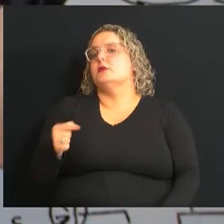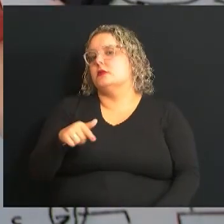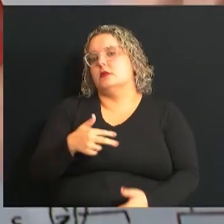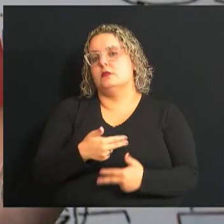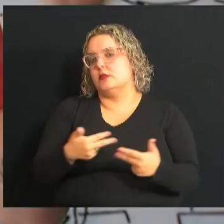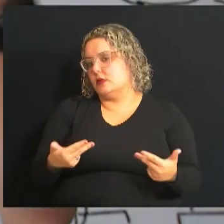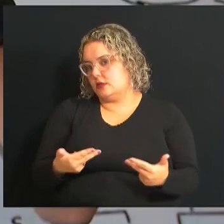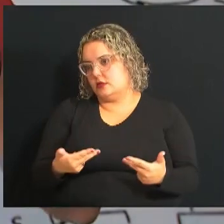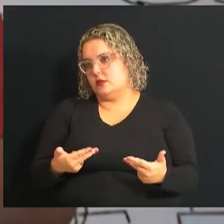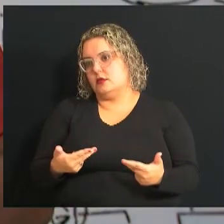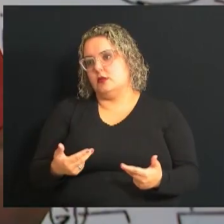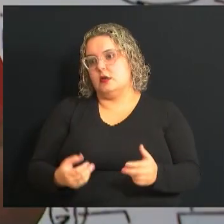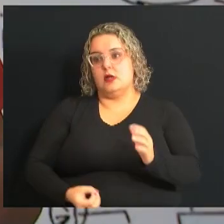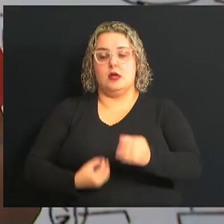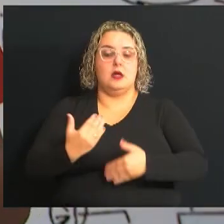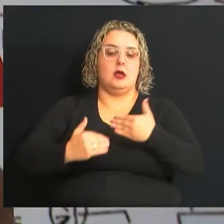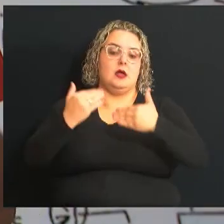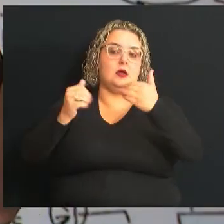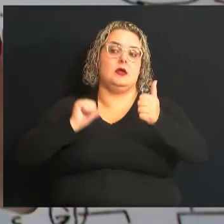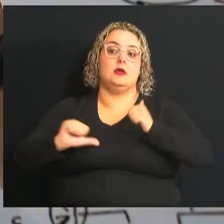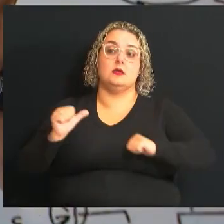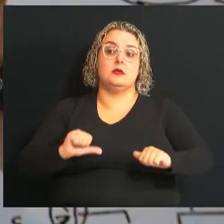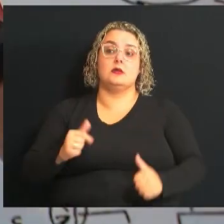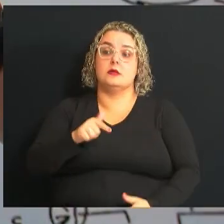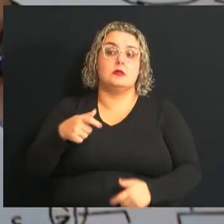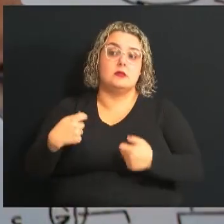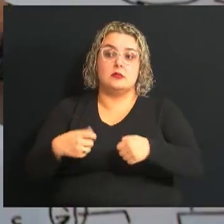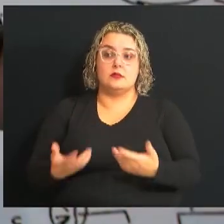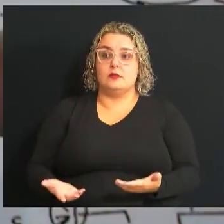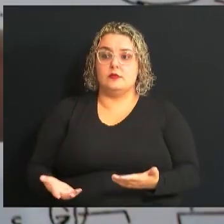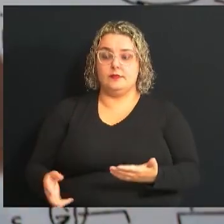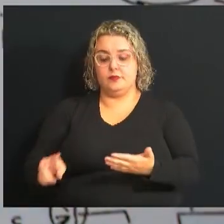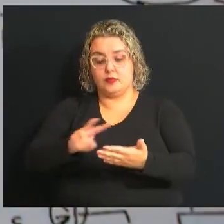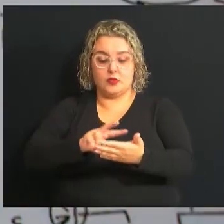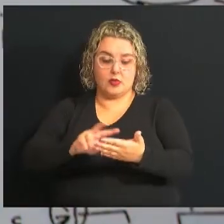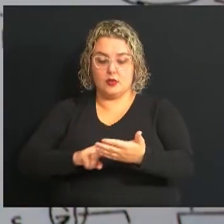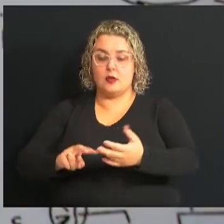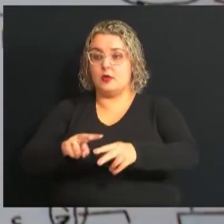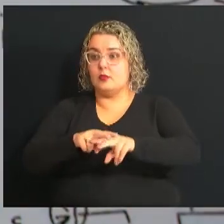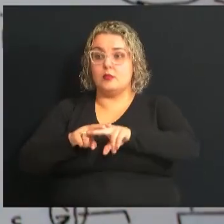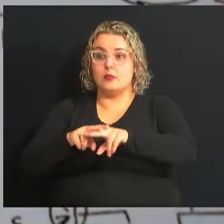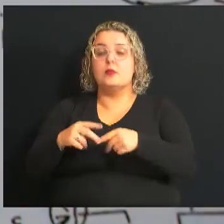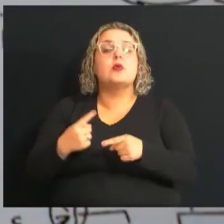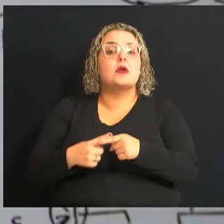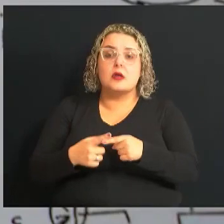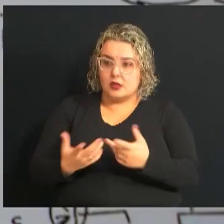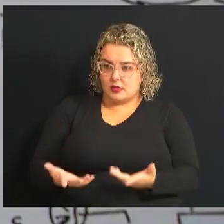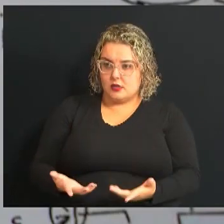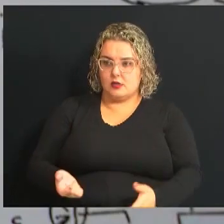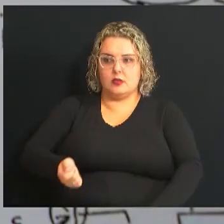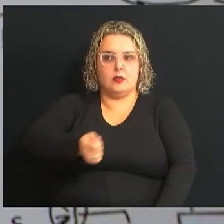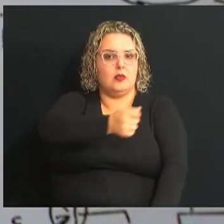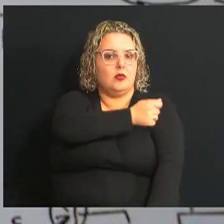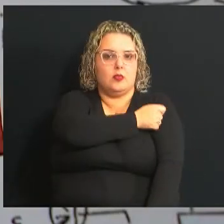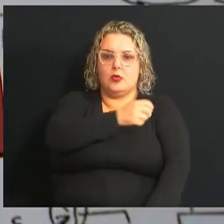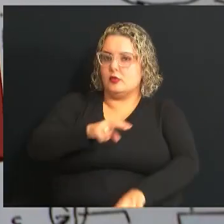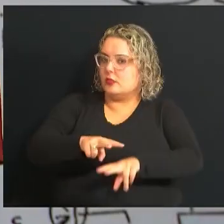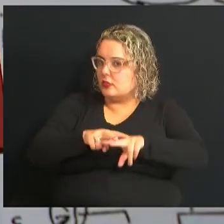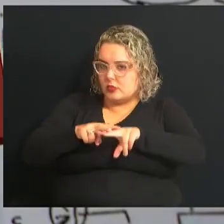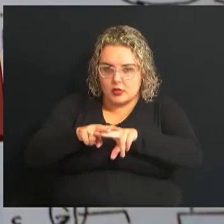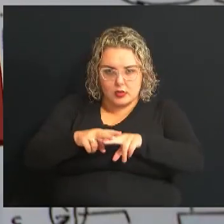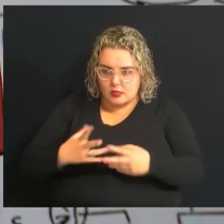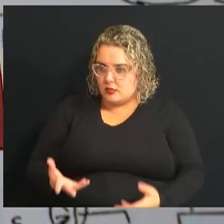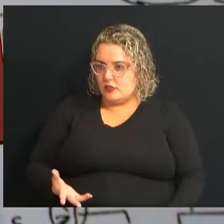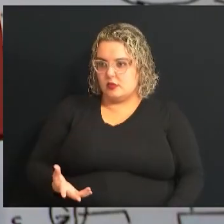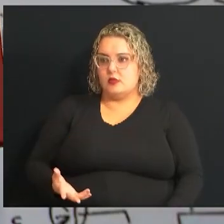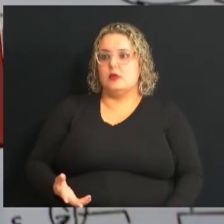gerar ansiedade desnecessária. Então, vou pegar ali, vou dar uma revisada, para quê? O aluno ele não pega para revisar normalmente, ele